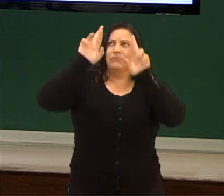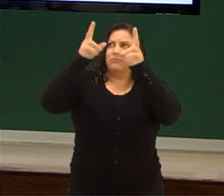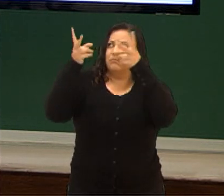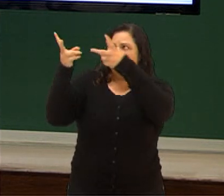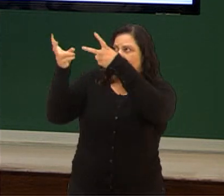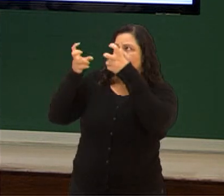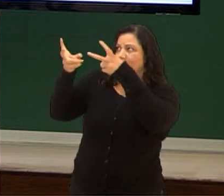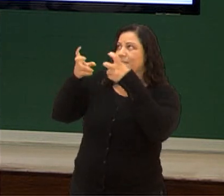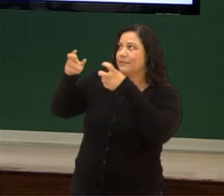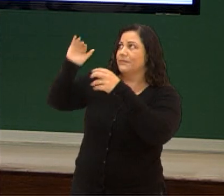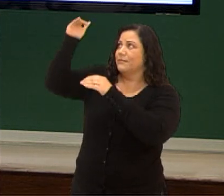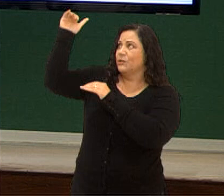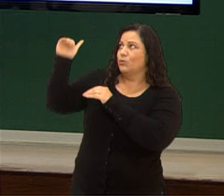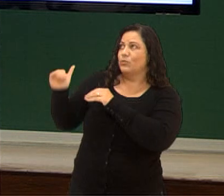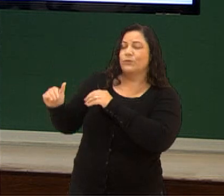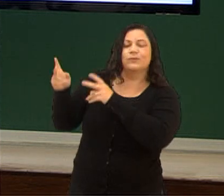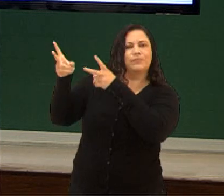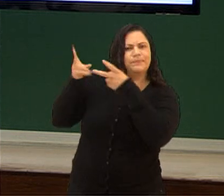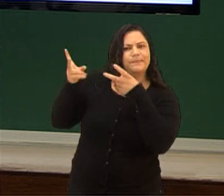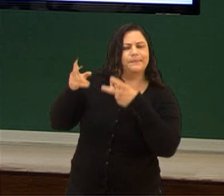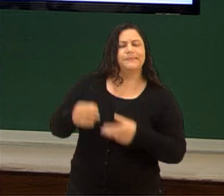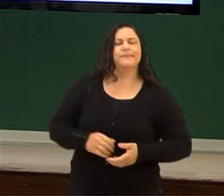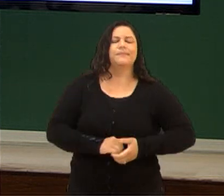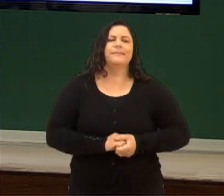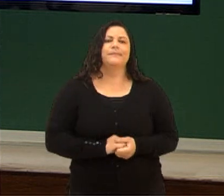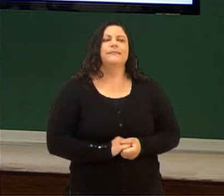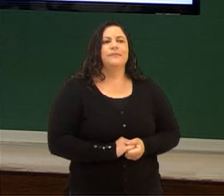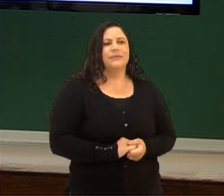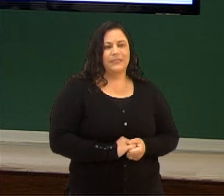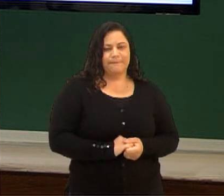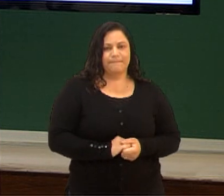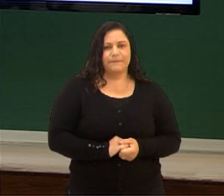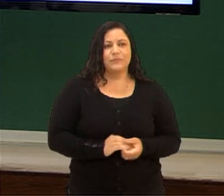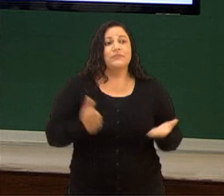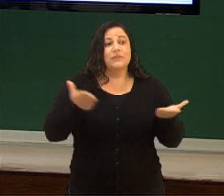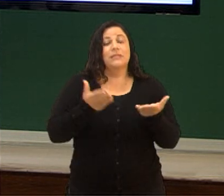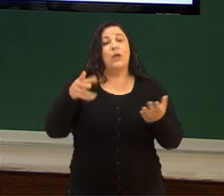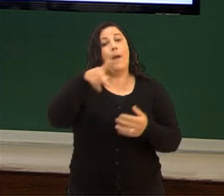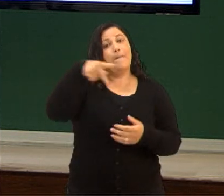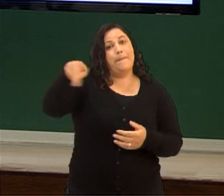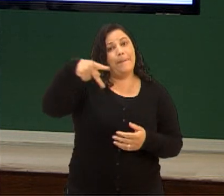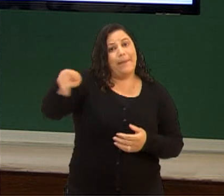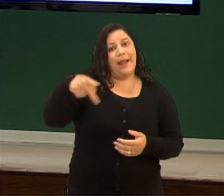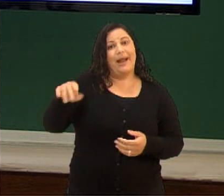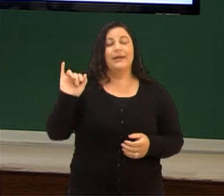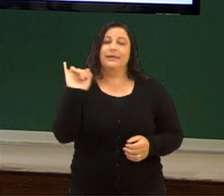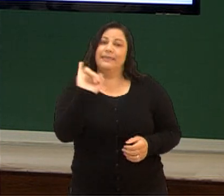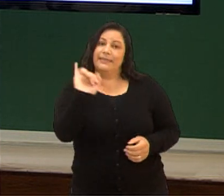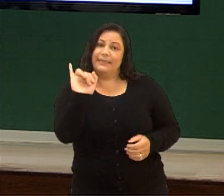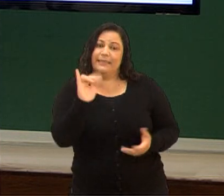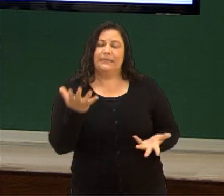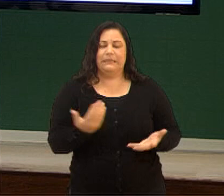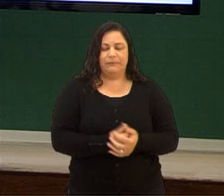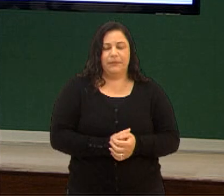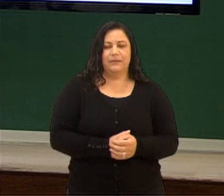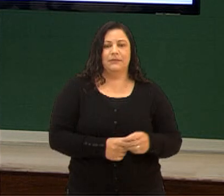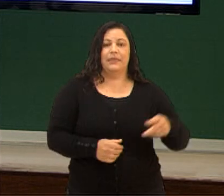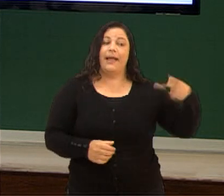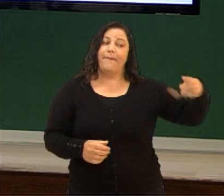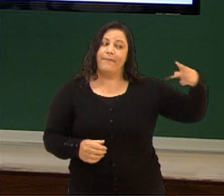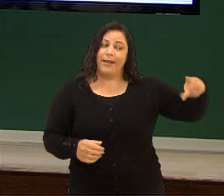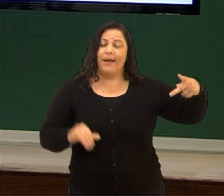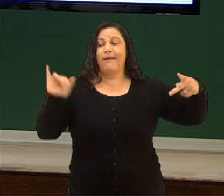1. Esse resultado dá menos 1 e esse resultado dá mais 1. Eu falei par, ímpar, eu falei errado, tá? É